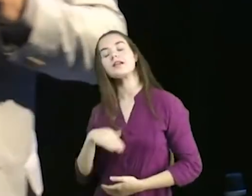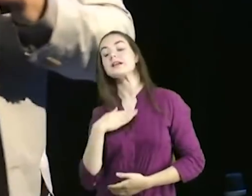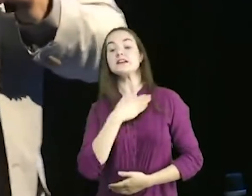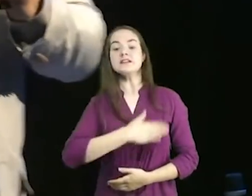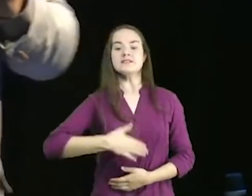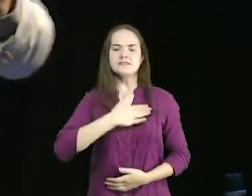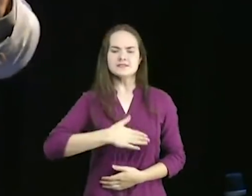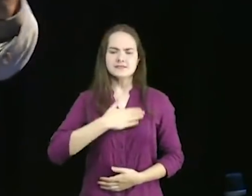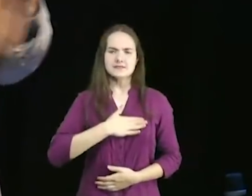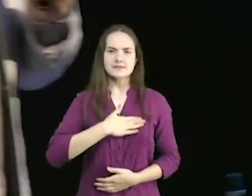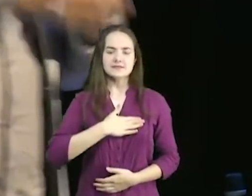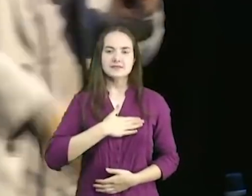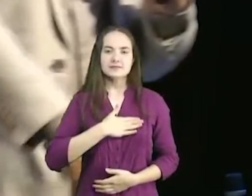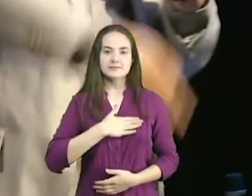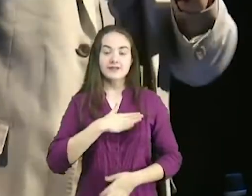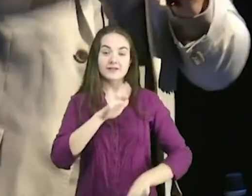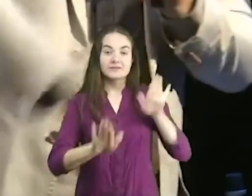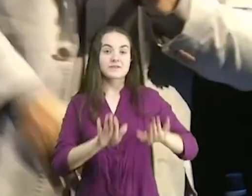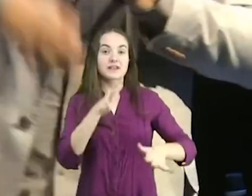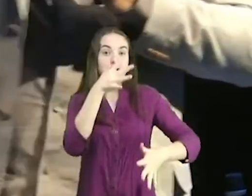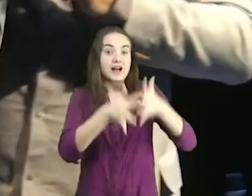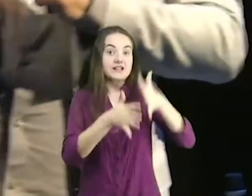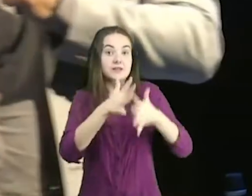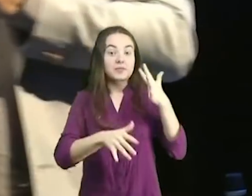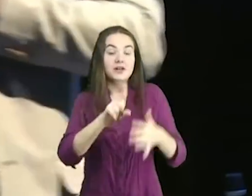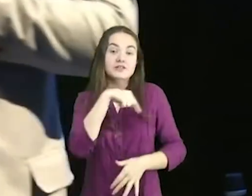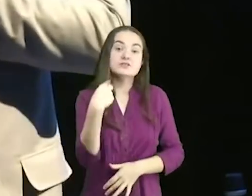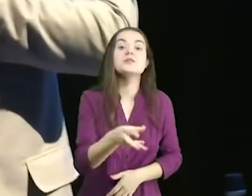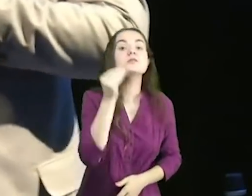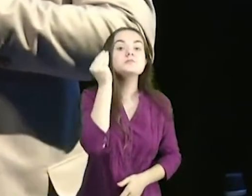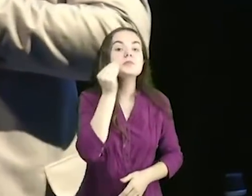satisfação, ela impede você de experimentar